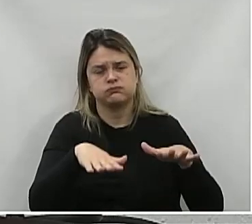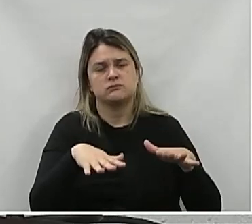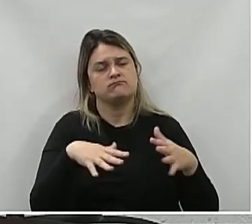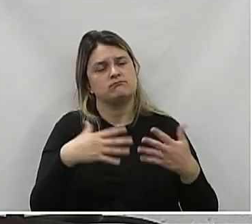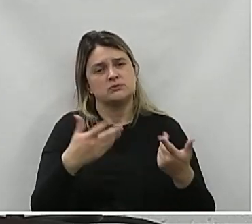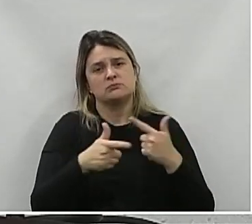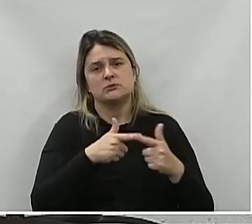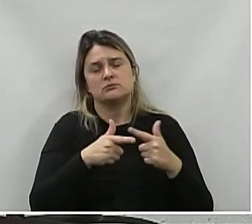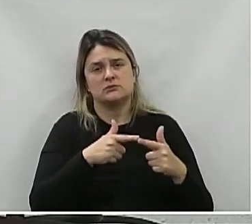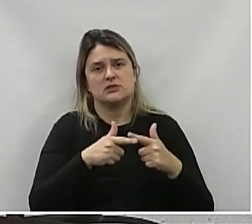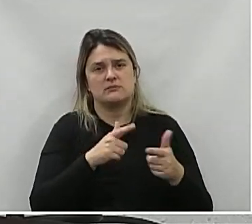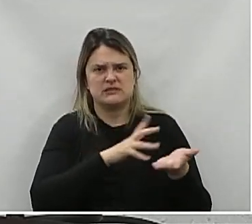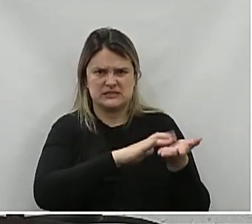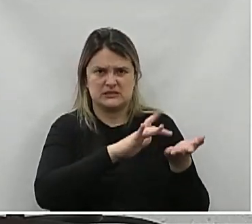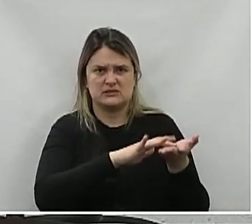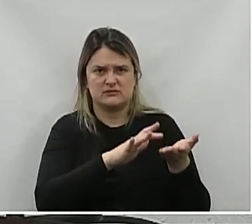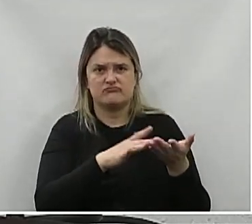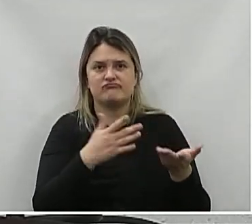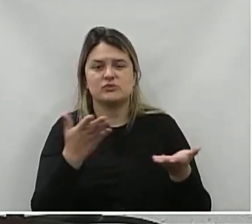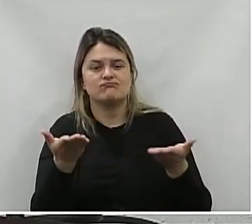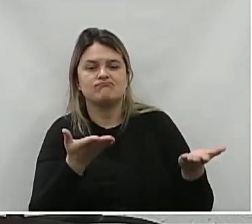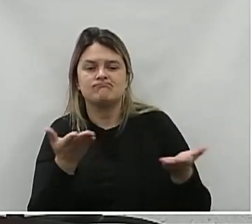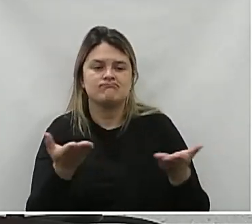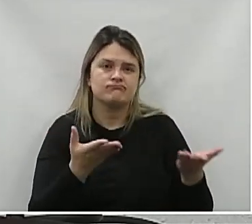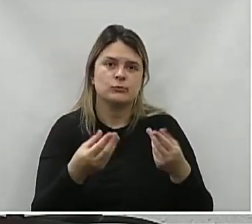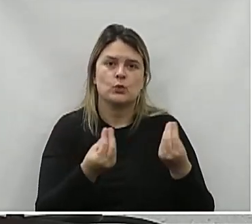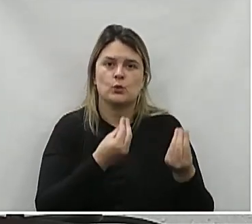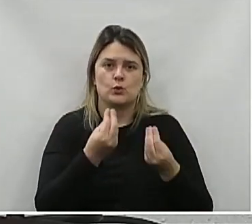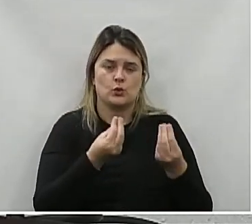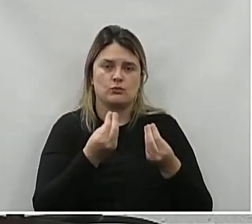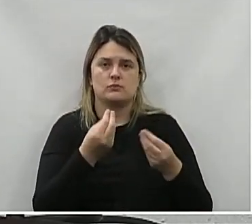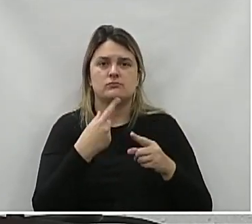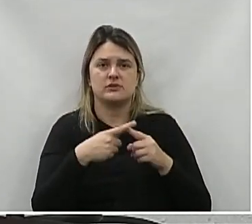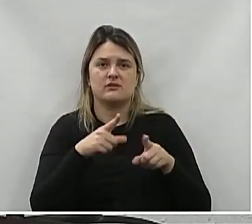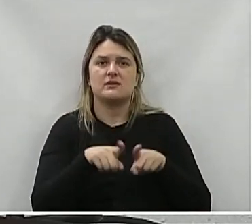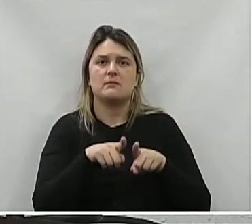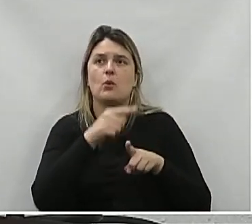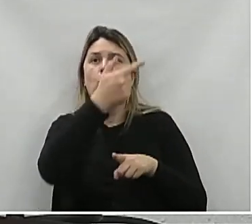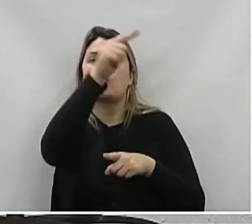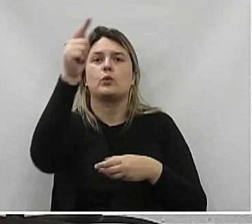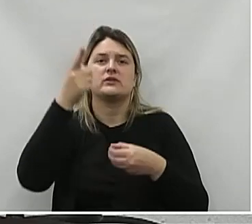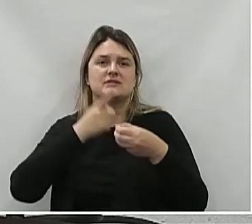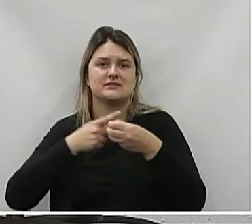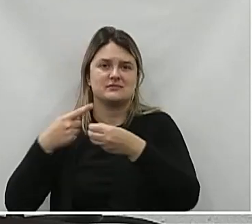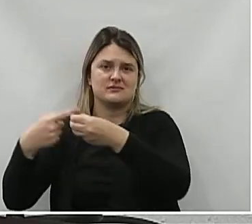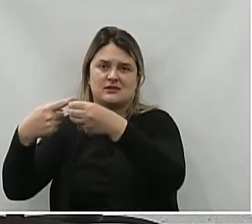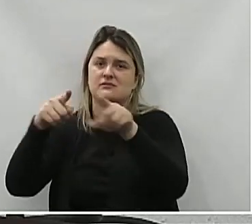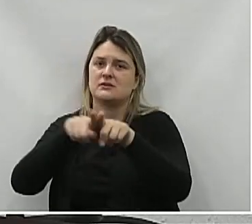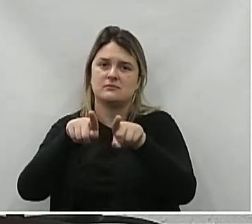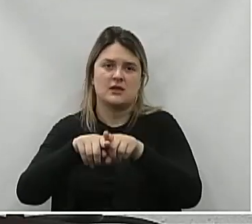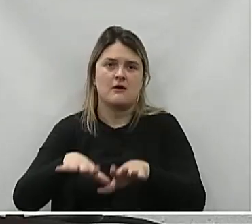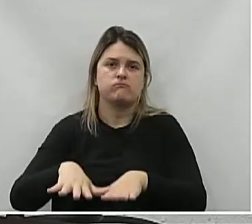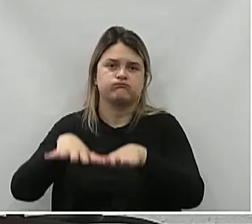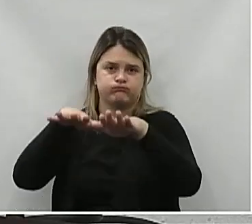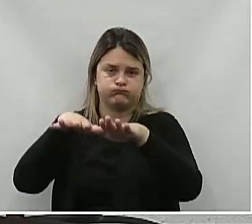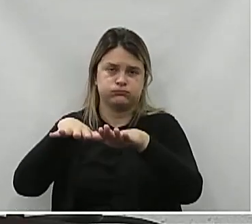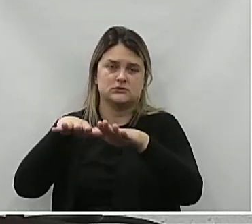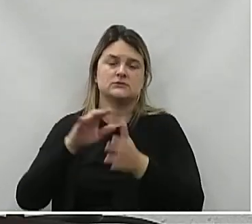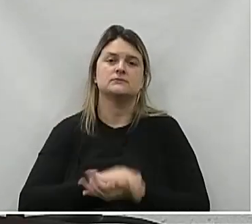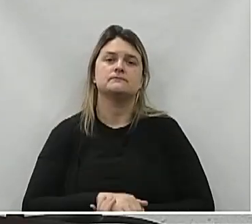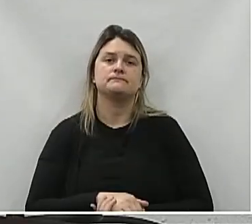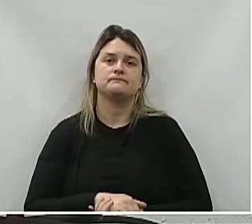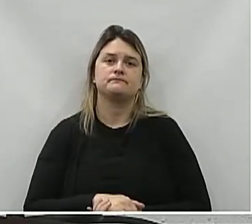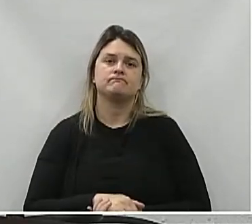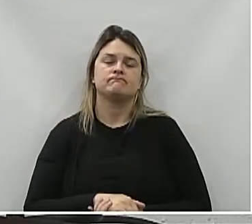os setores, mas nós temos deliberado muitas situações relacionadas aos municípios que foram afetados, né, pelas cheias, desde